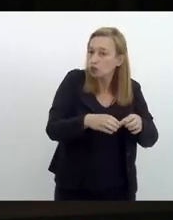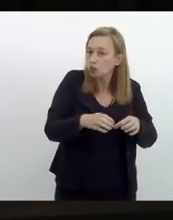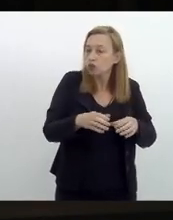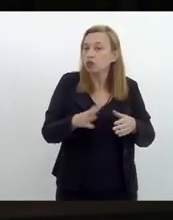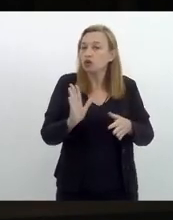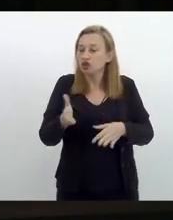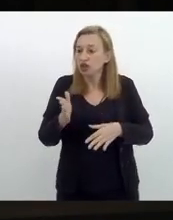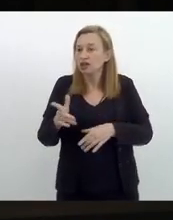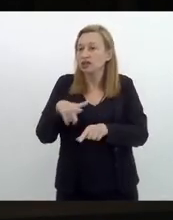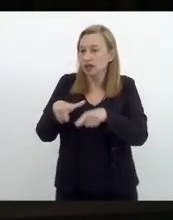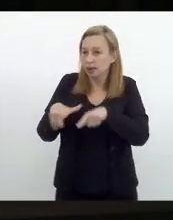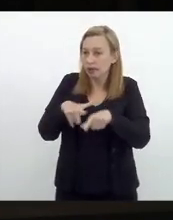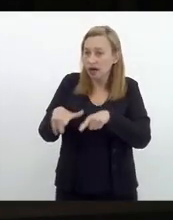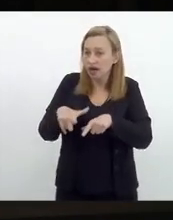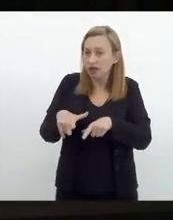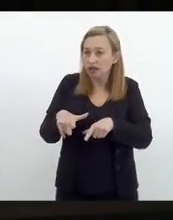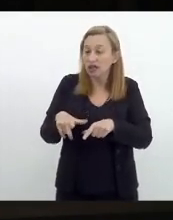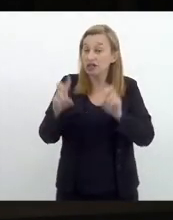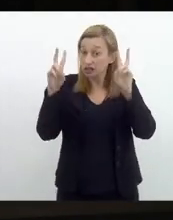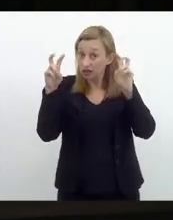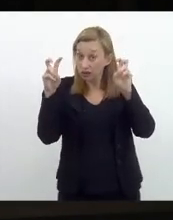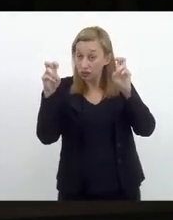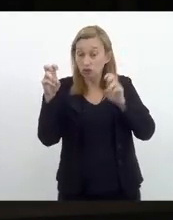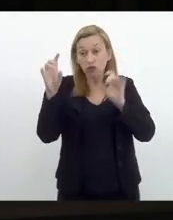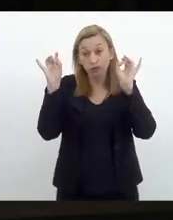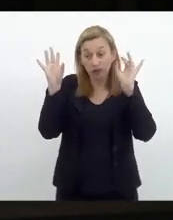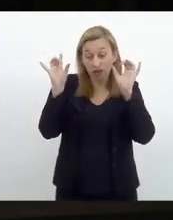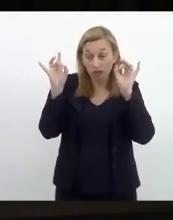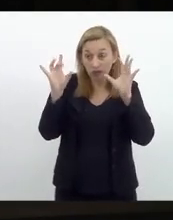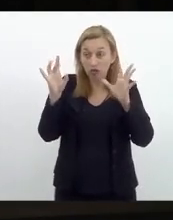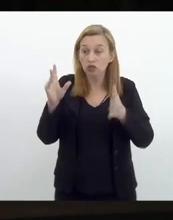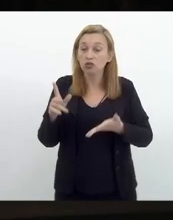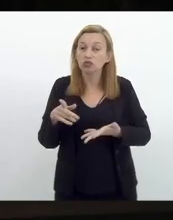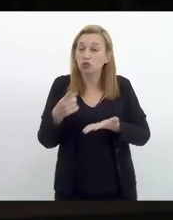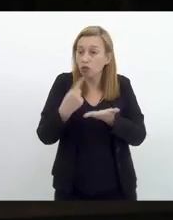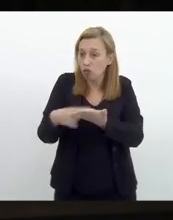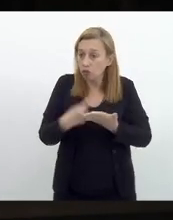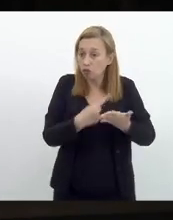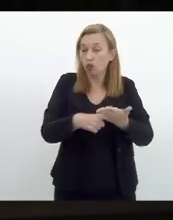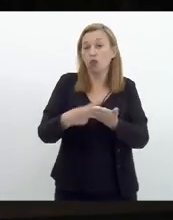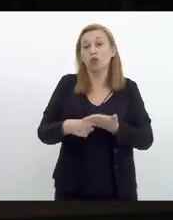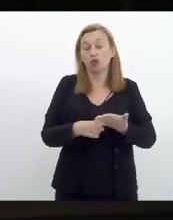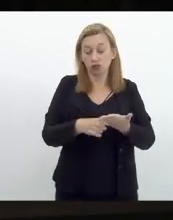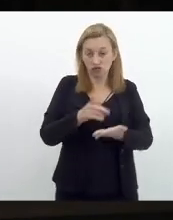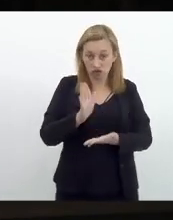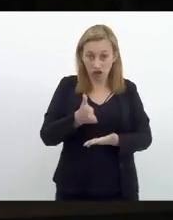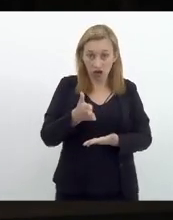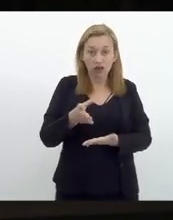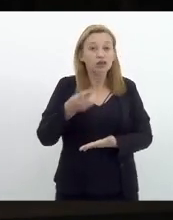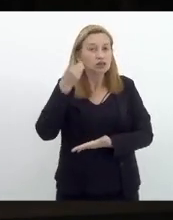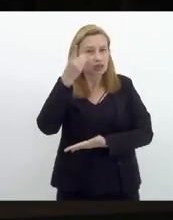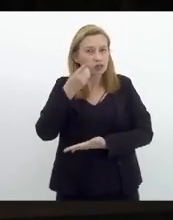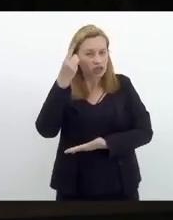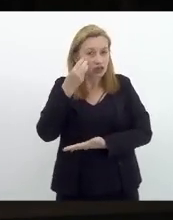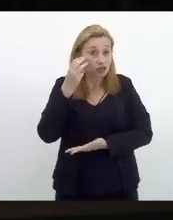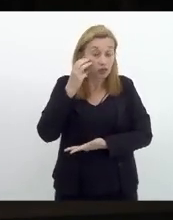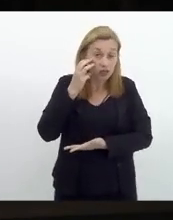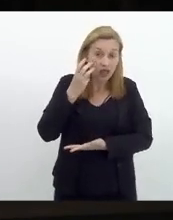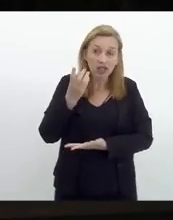e em defesa desses casos excepcionais eu quero estou ponderando o acordo e deputado Valdeck eu vou